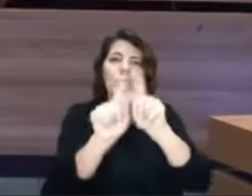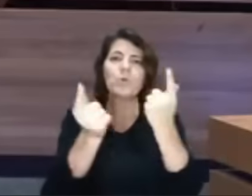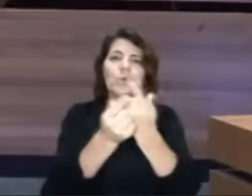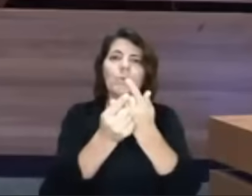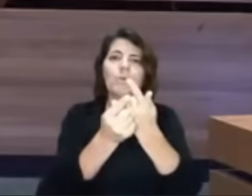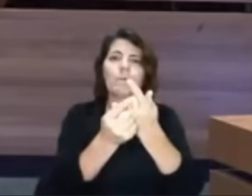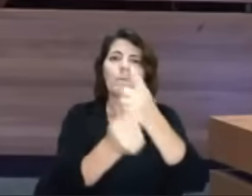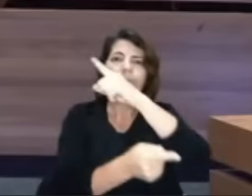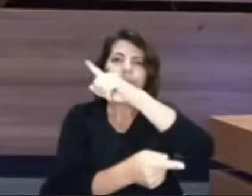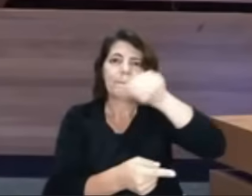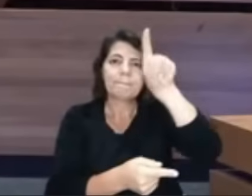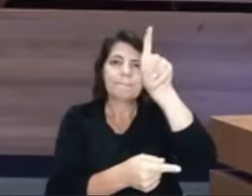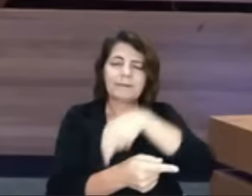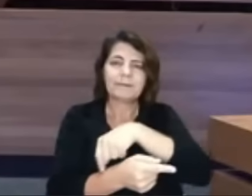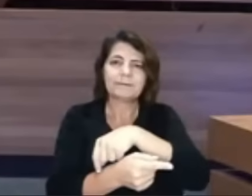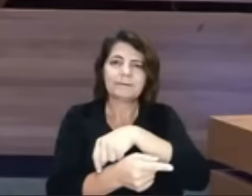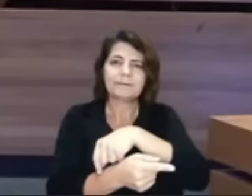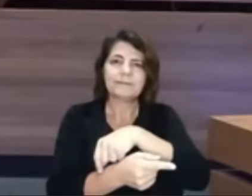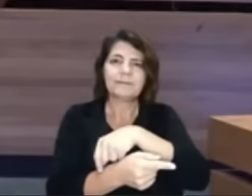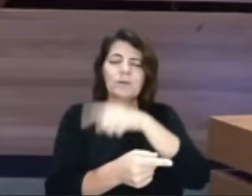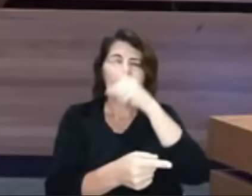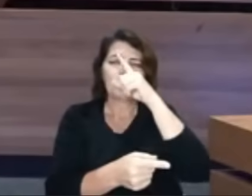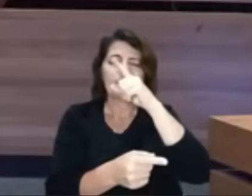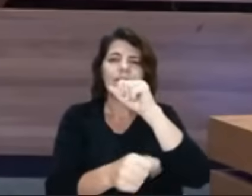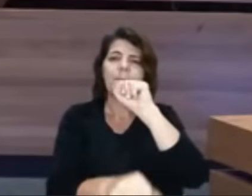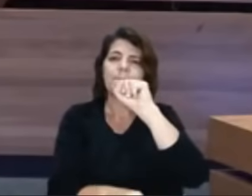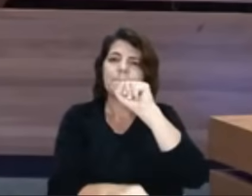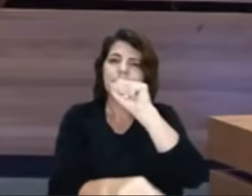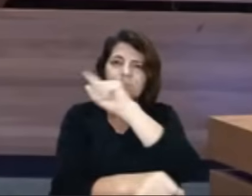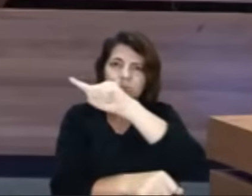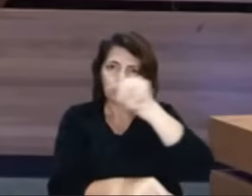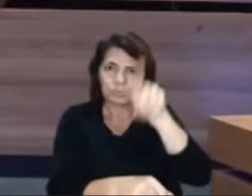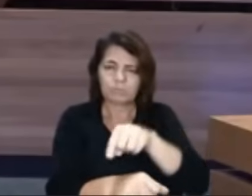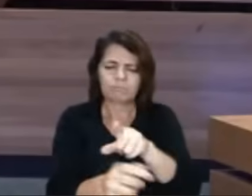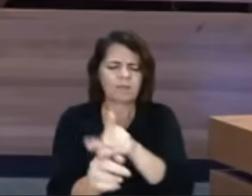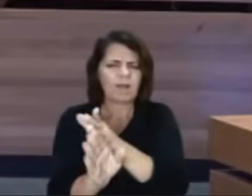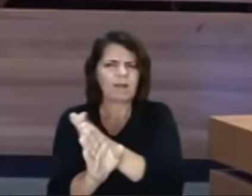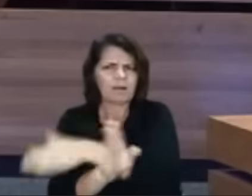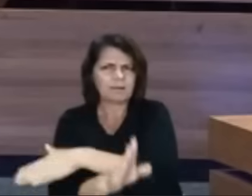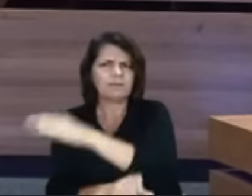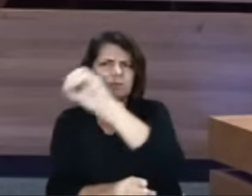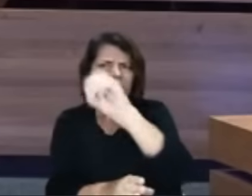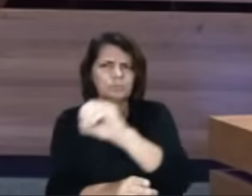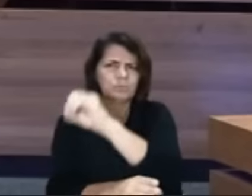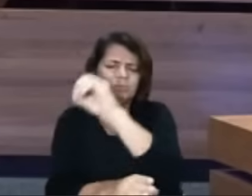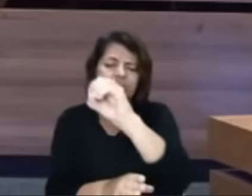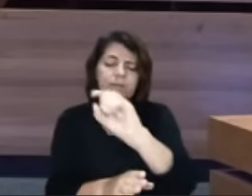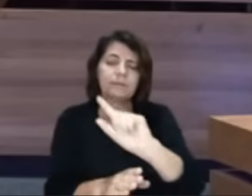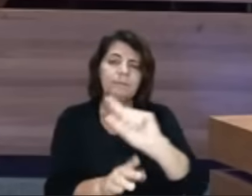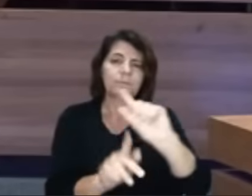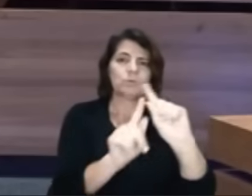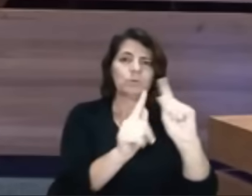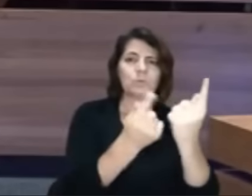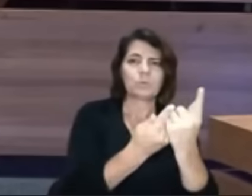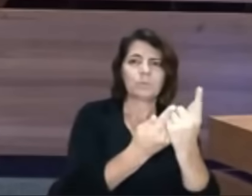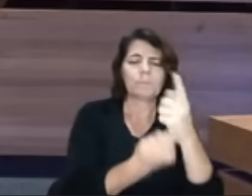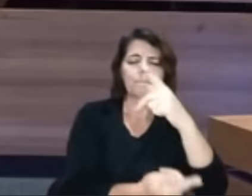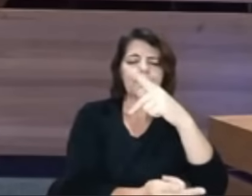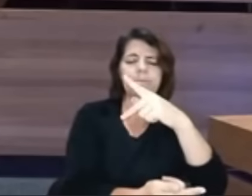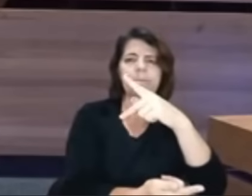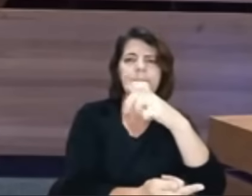foi descontinuado o radar foi descontinuado em out ubro ou antes ou antes e o grupo Peti comitê foi